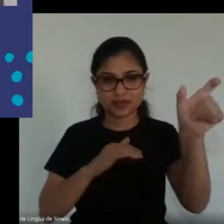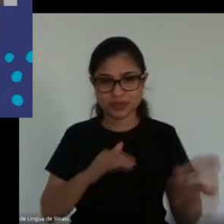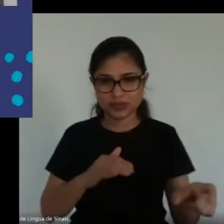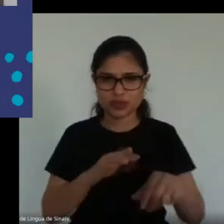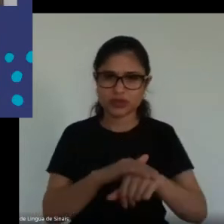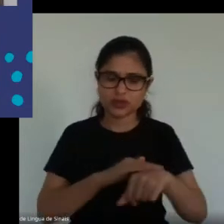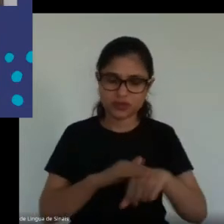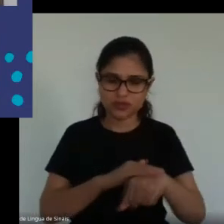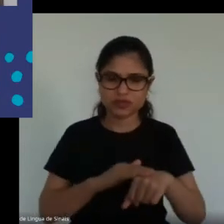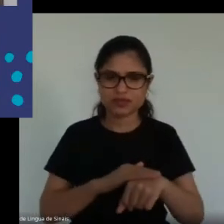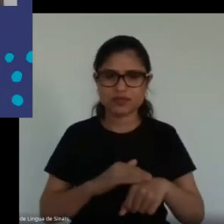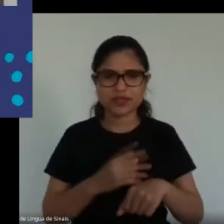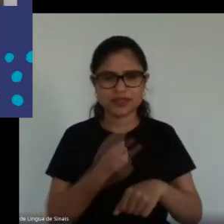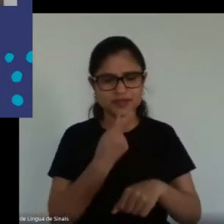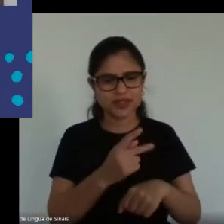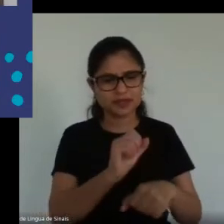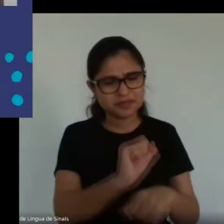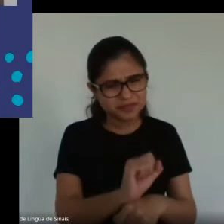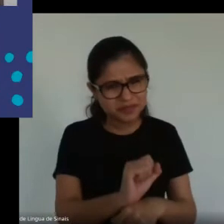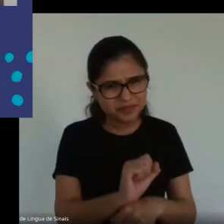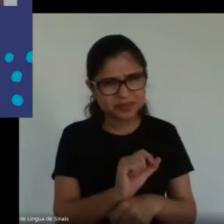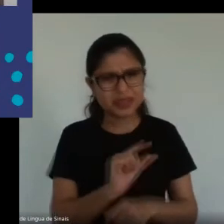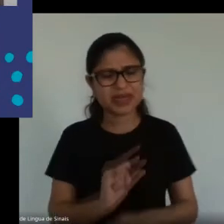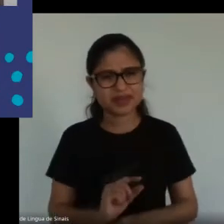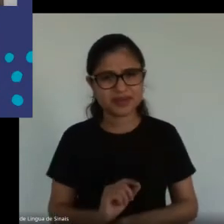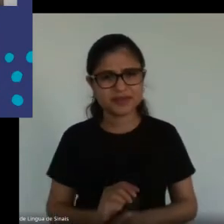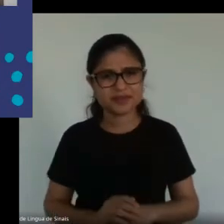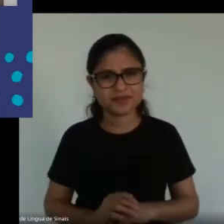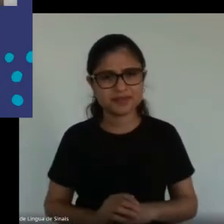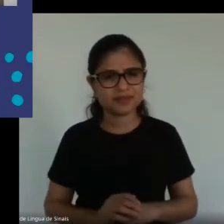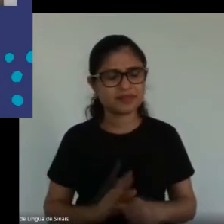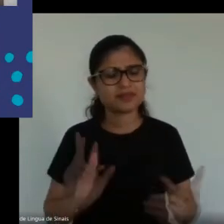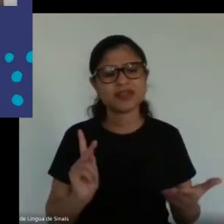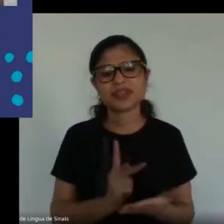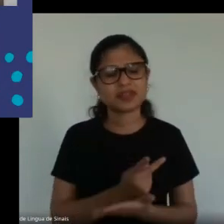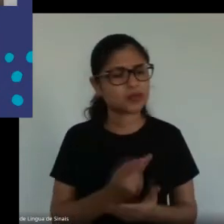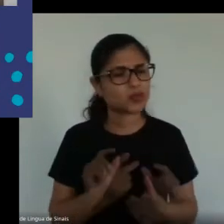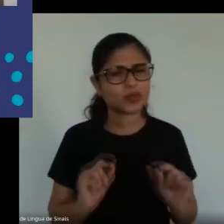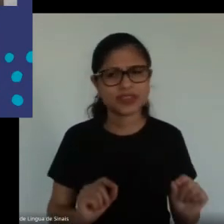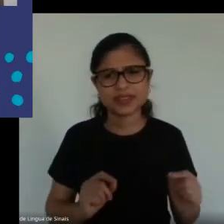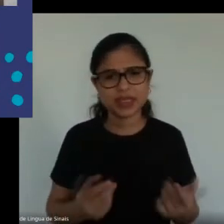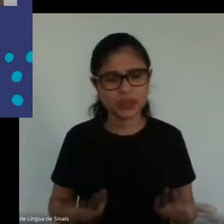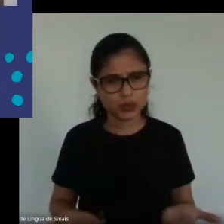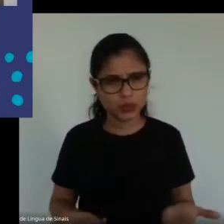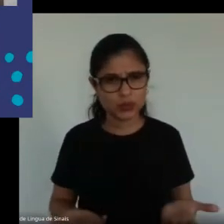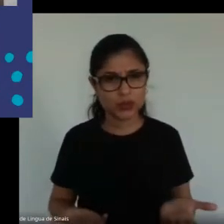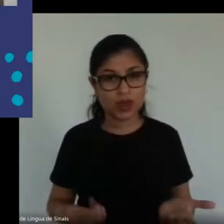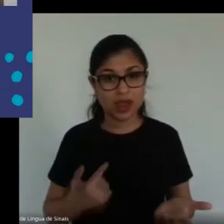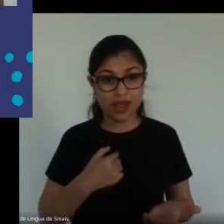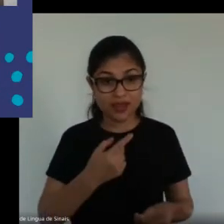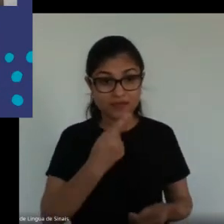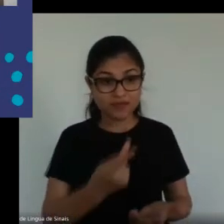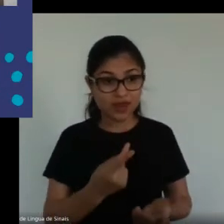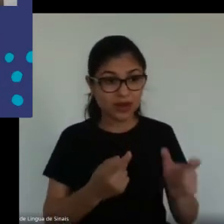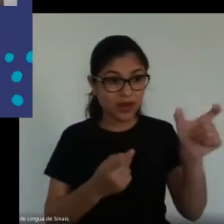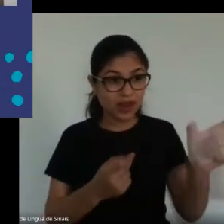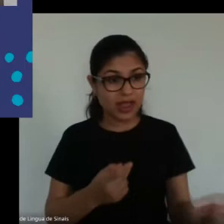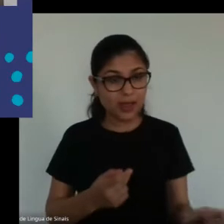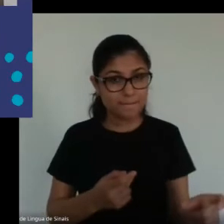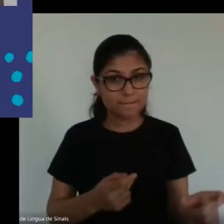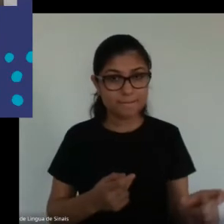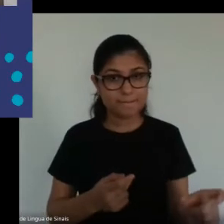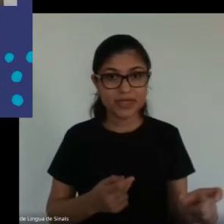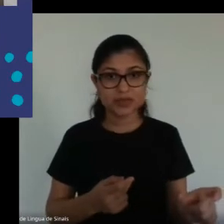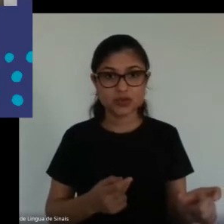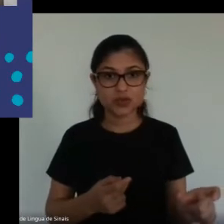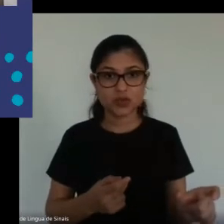assim, nossa, para, que tá acontecendo? Quando eu falo isso, a